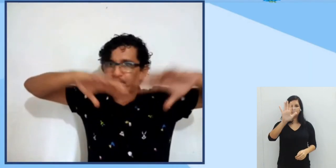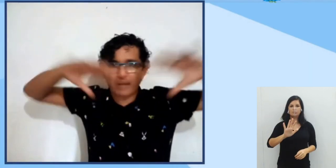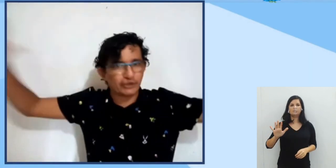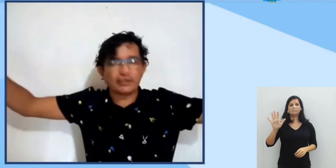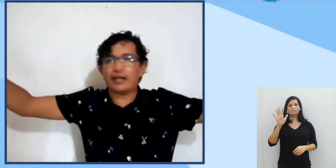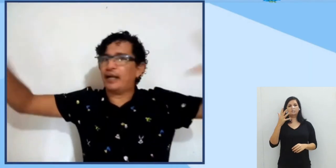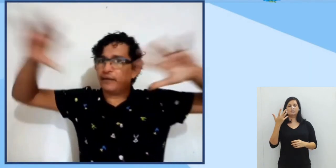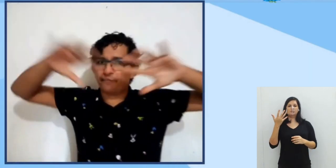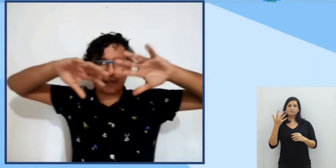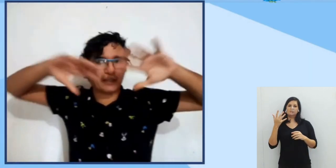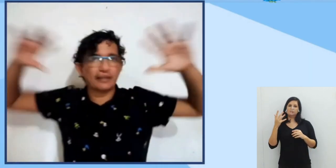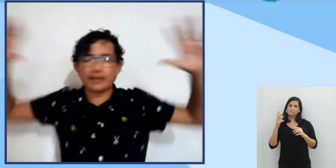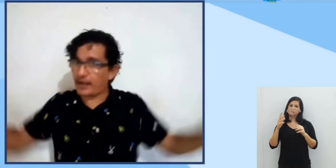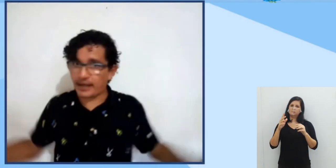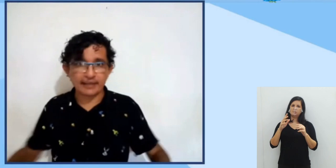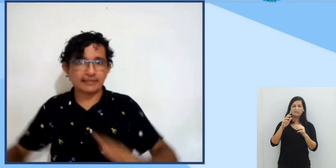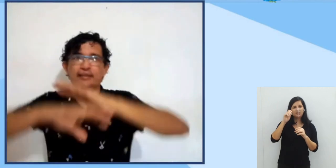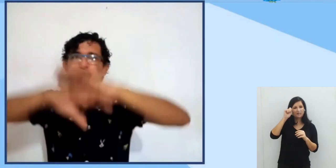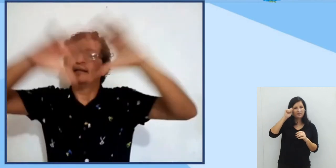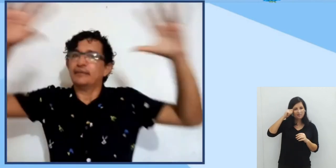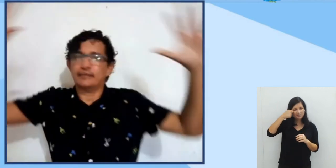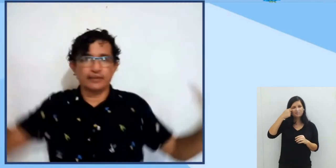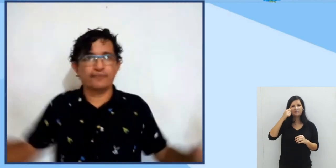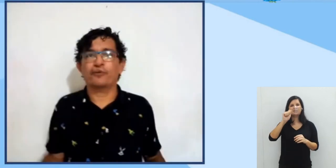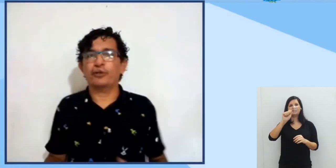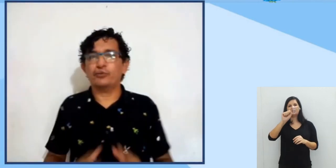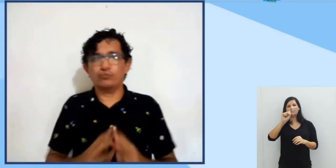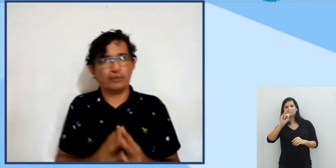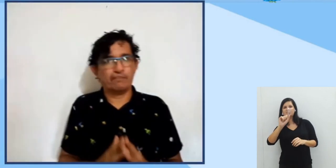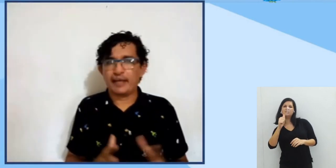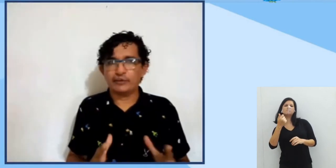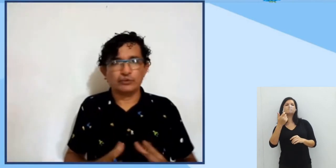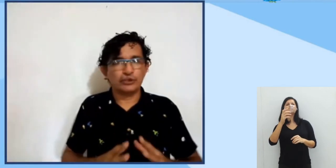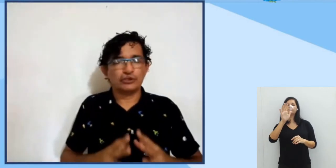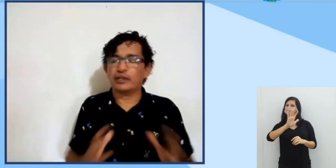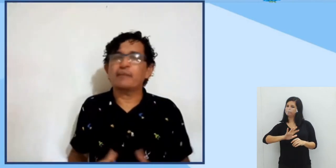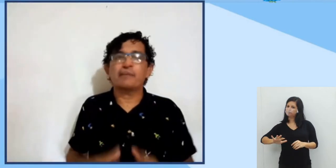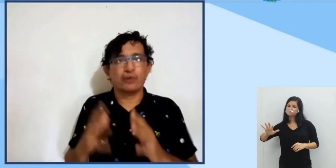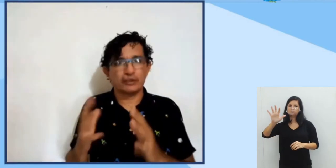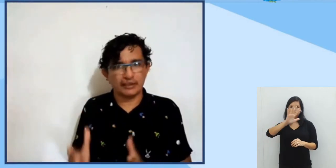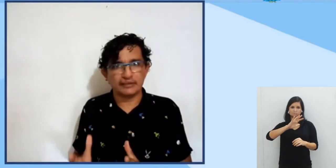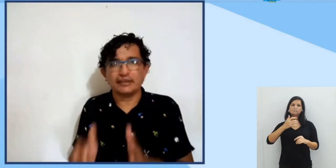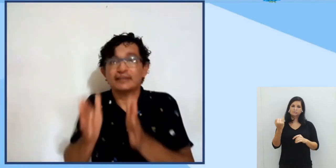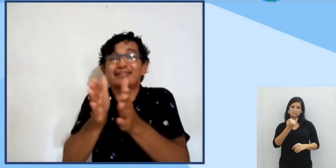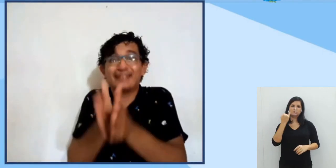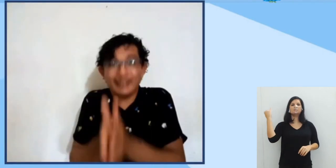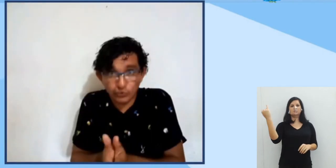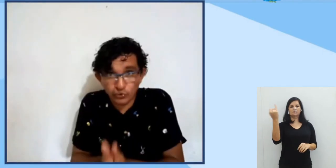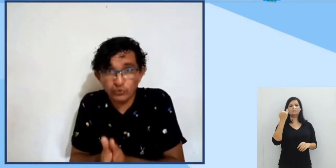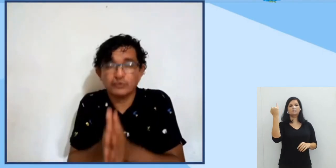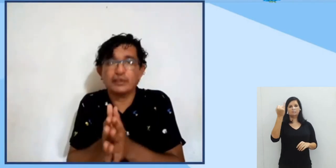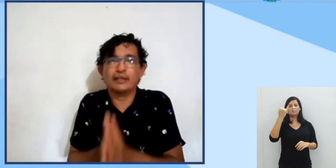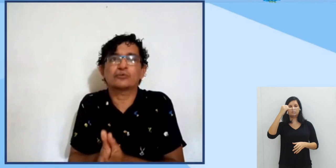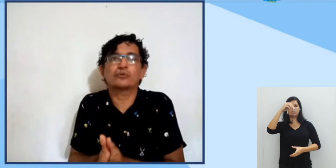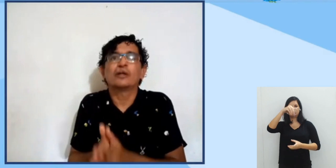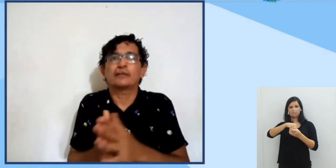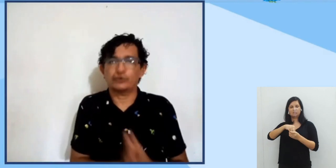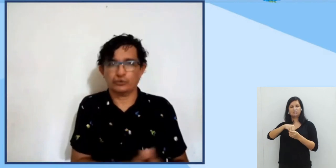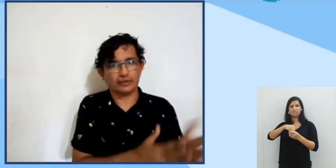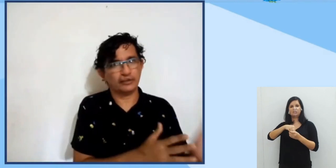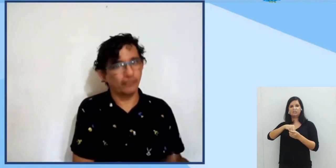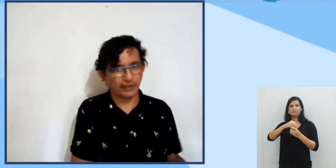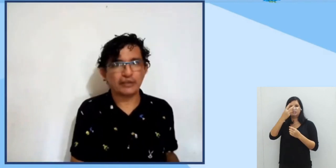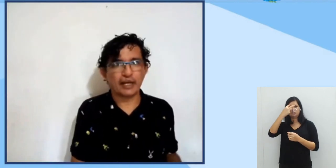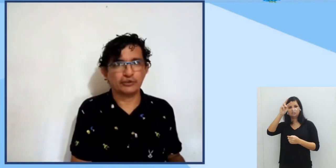Europa, parte da África, da Ásia. Então foi um império de extrema importância dentro